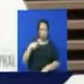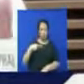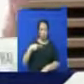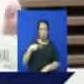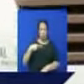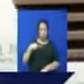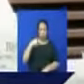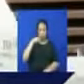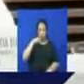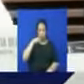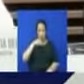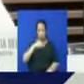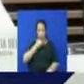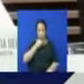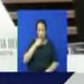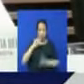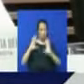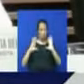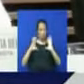a todos